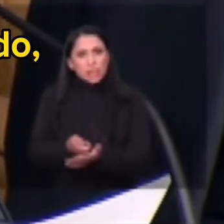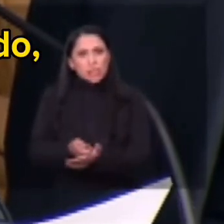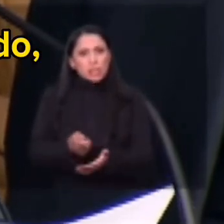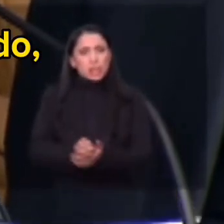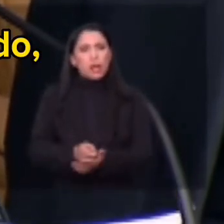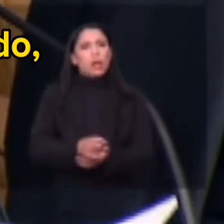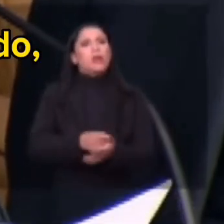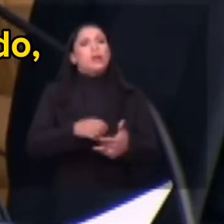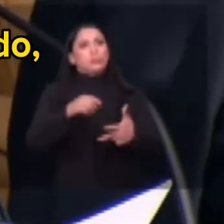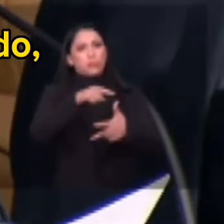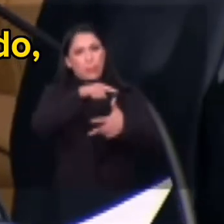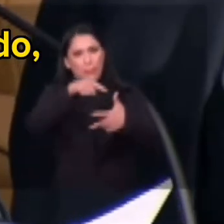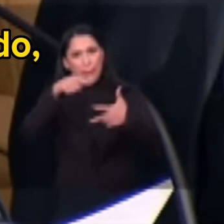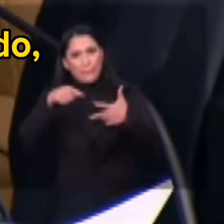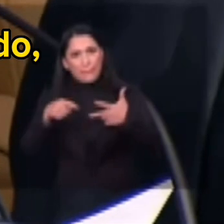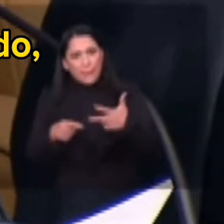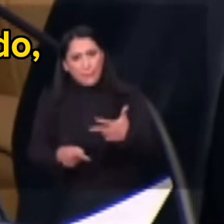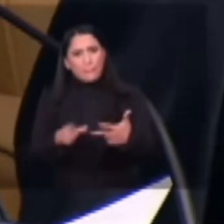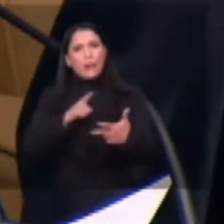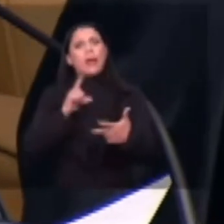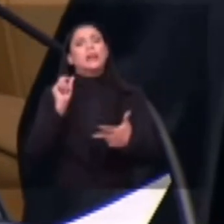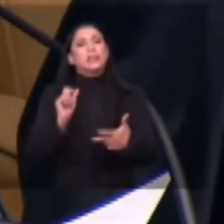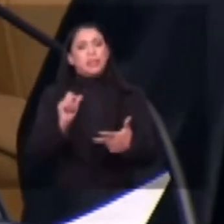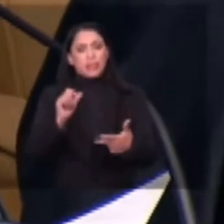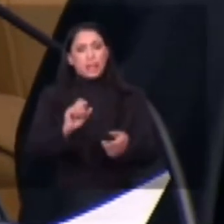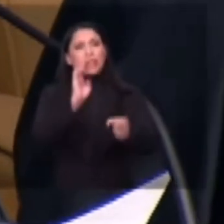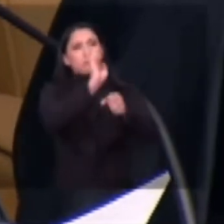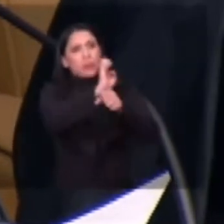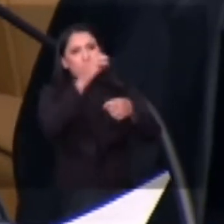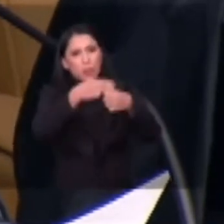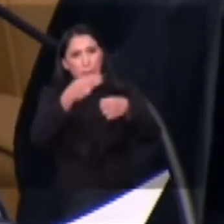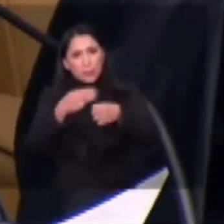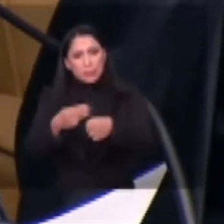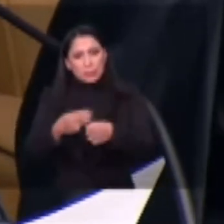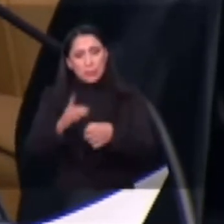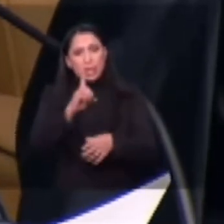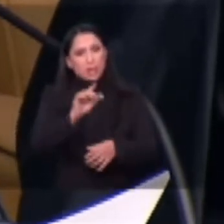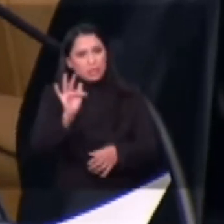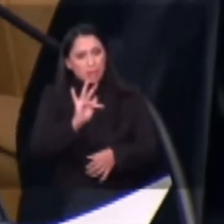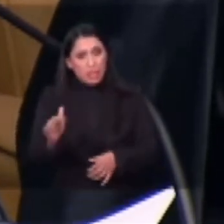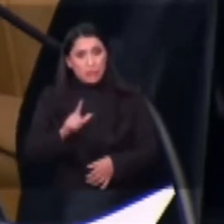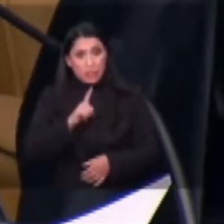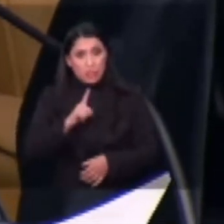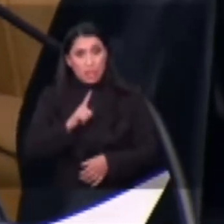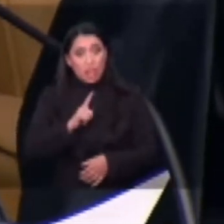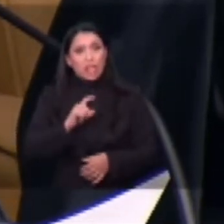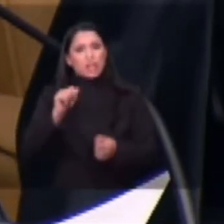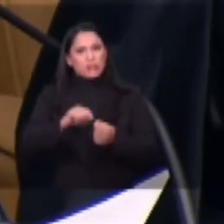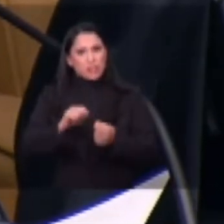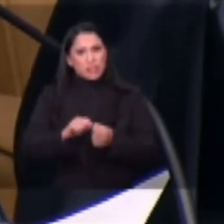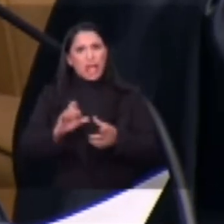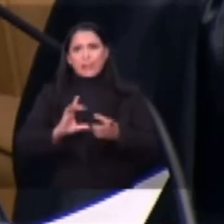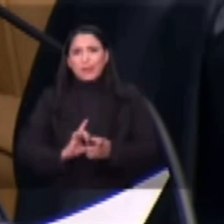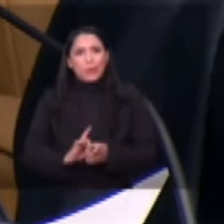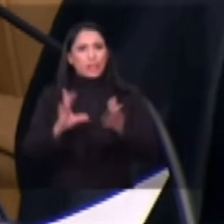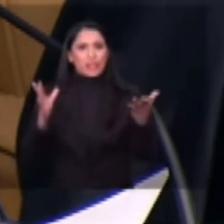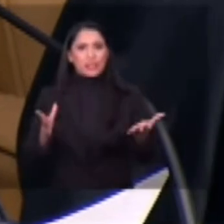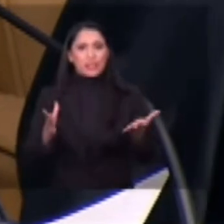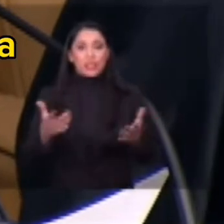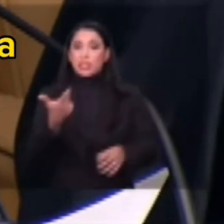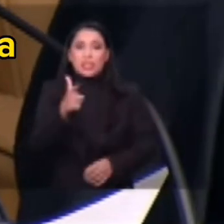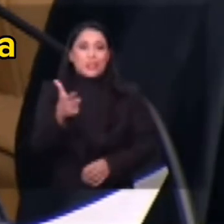agentes públicos e dos poderes do Estado preservar e promover a democracia, sem a qual não há